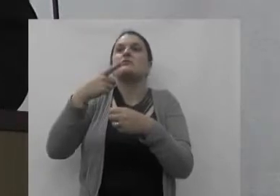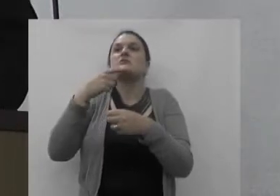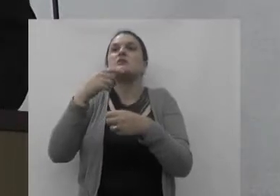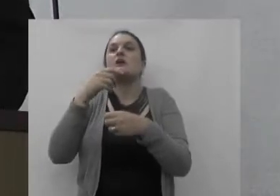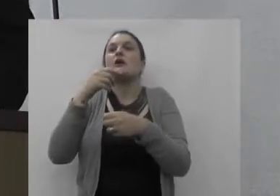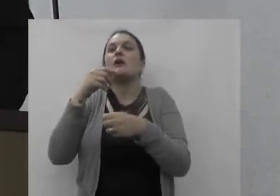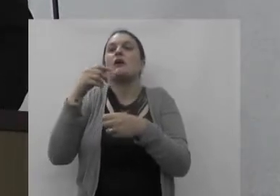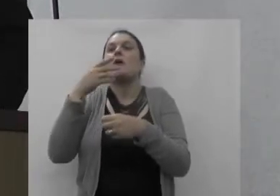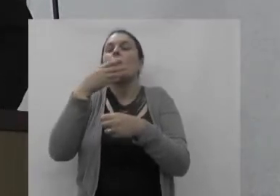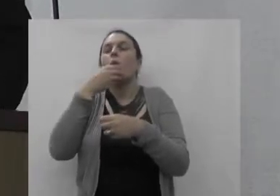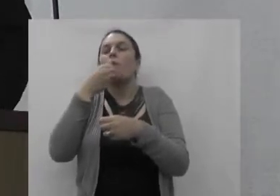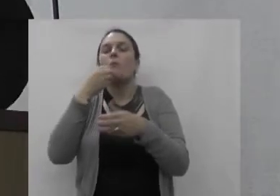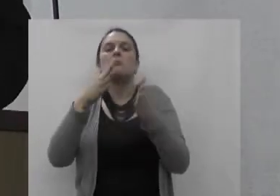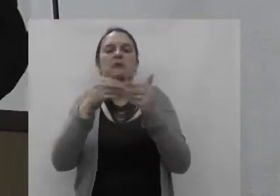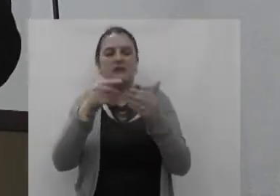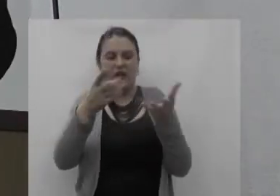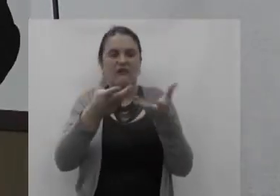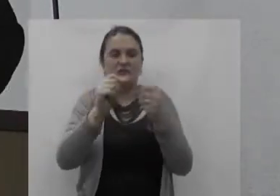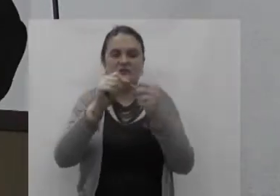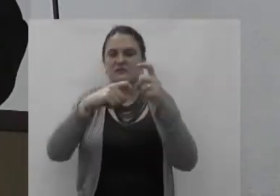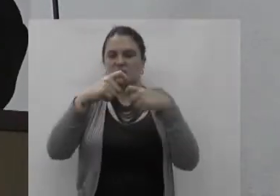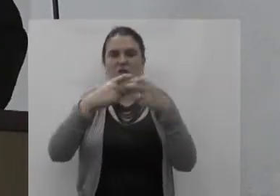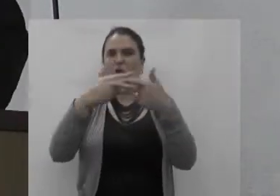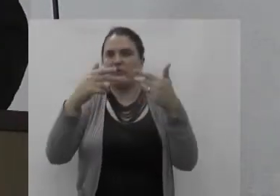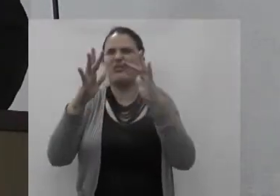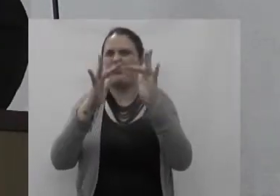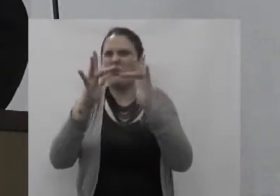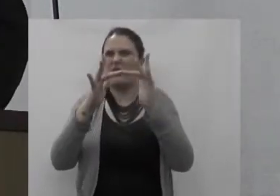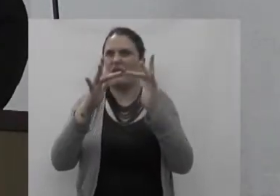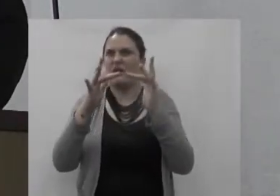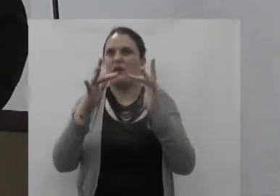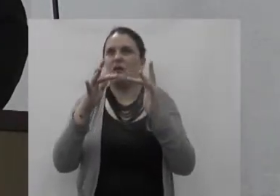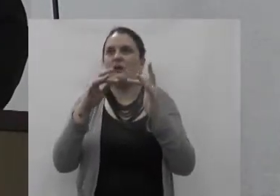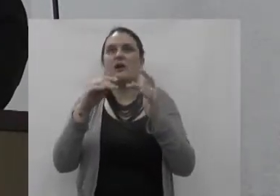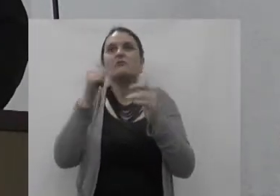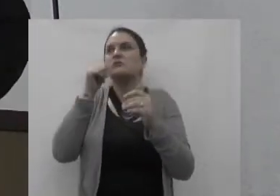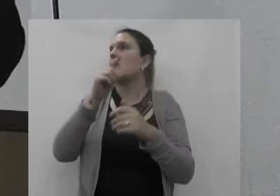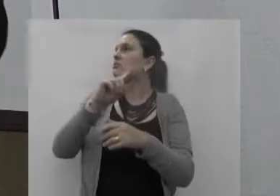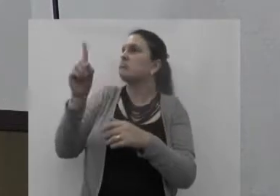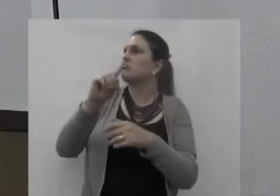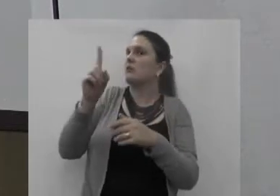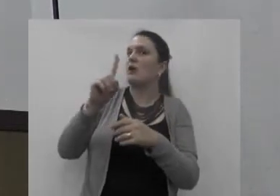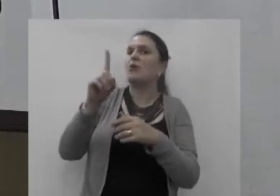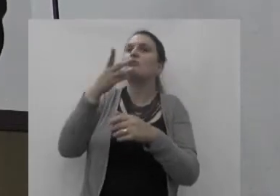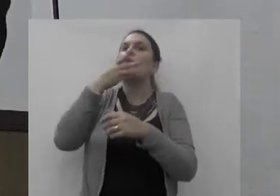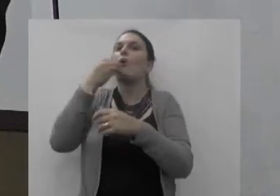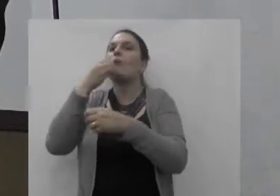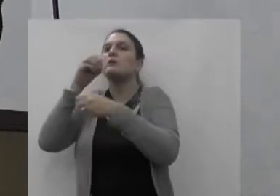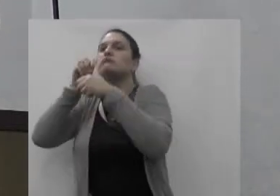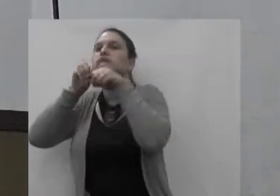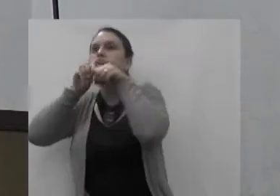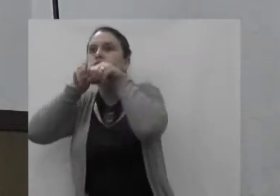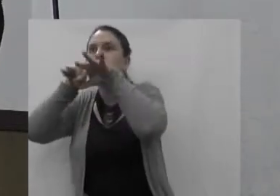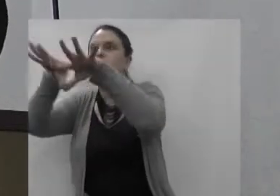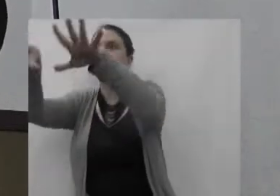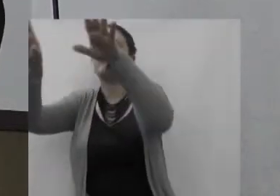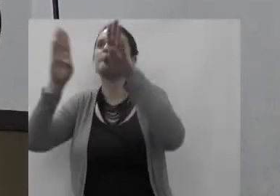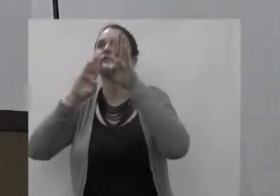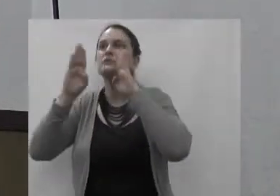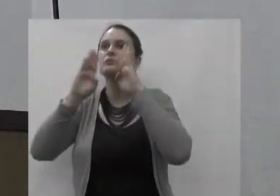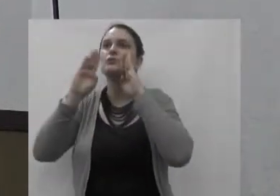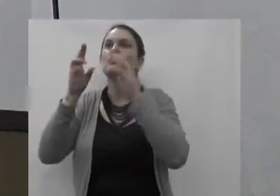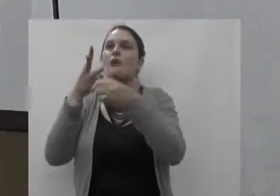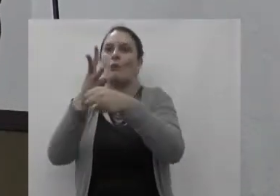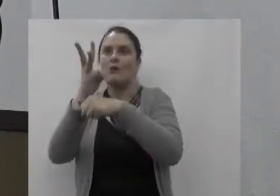o não recebido, se sentiu no direito de expor a intimidade daquela pessoa. Então, esta lei de hoje, que